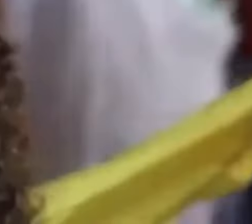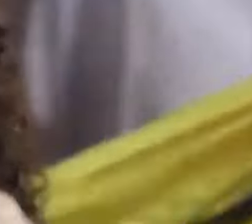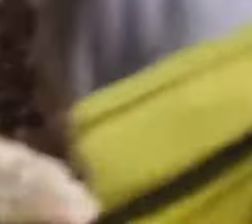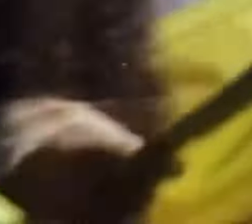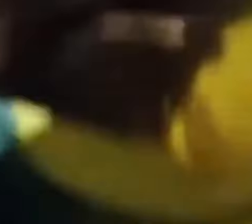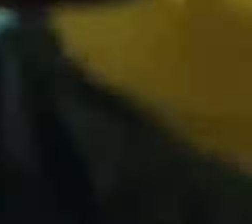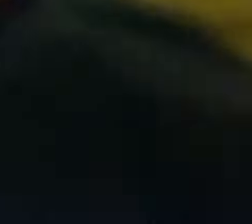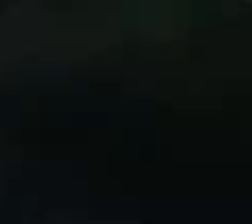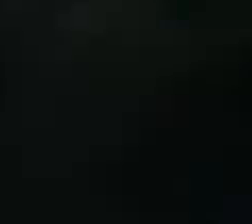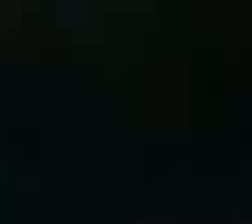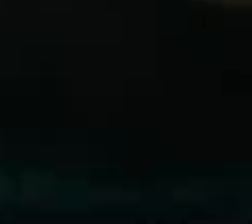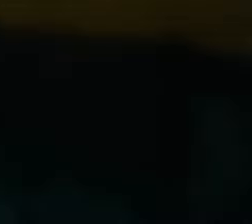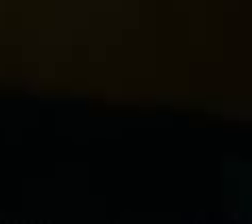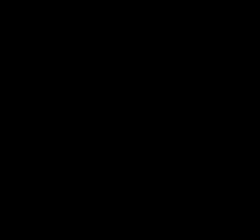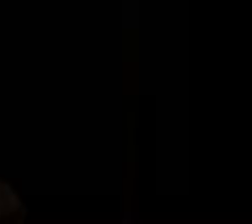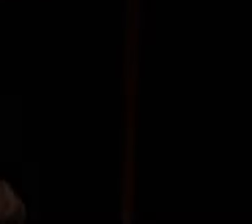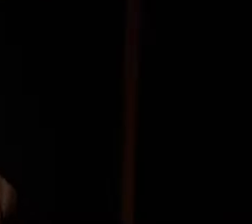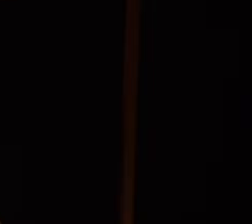Beijo.